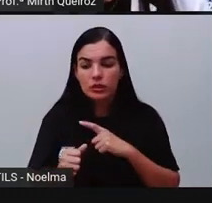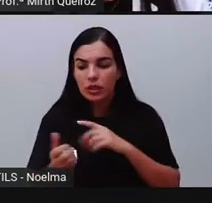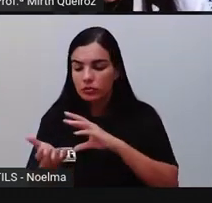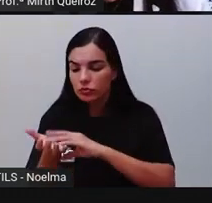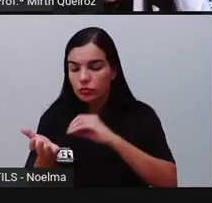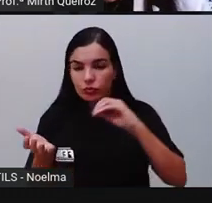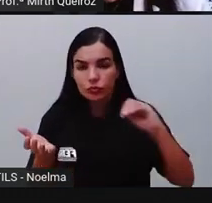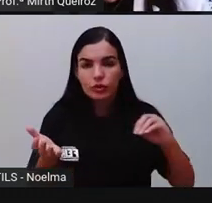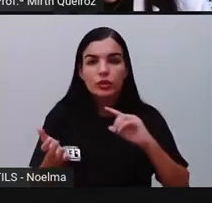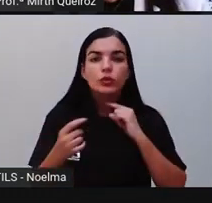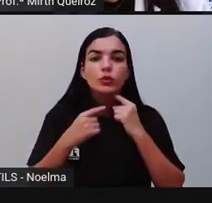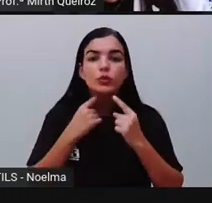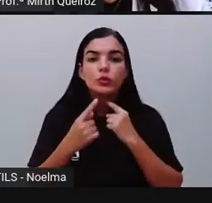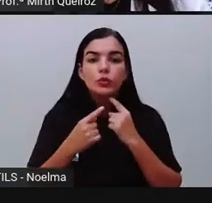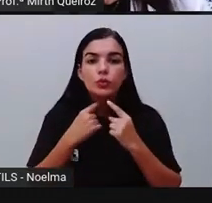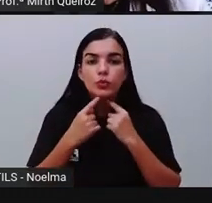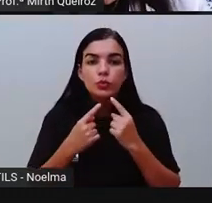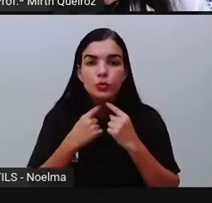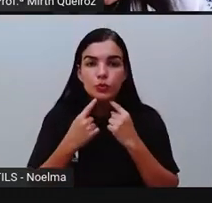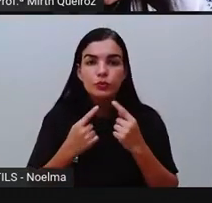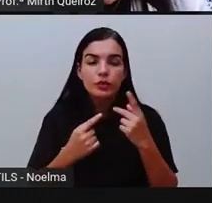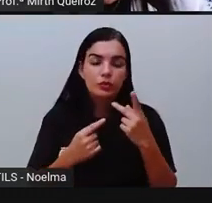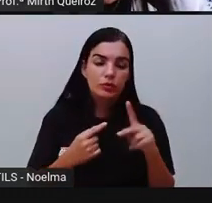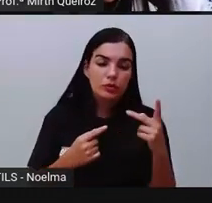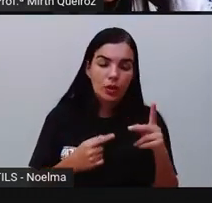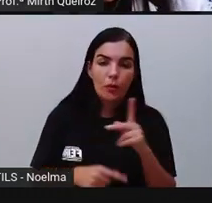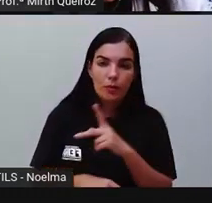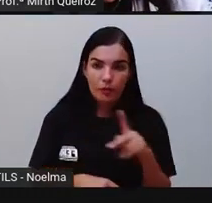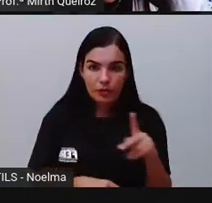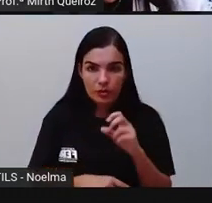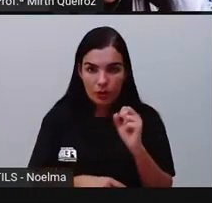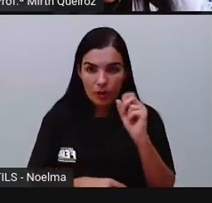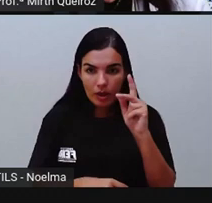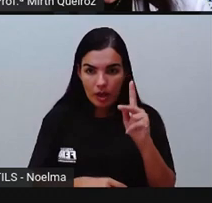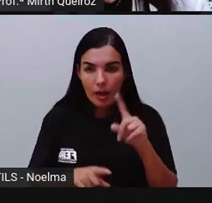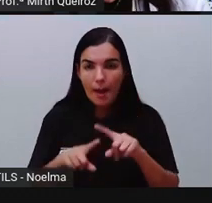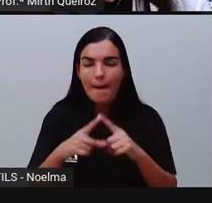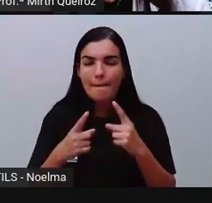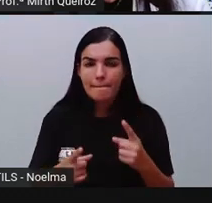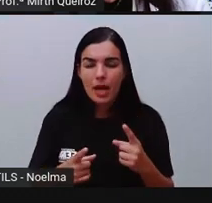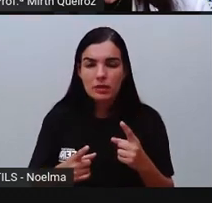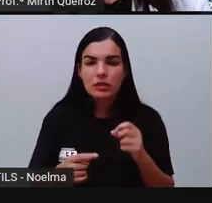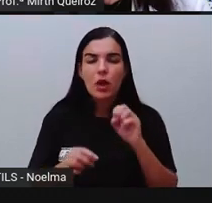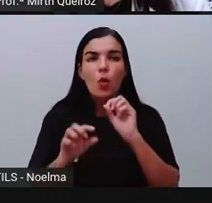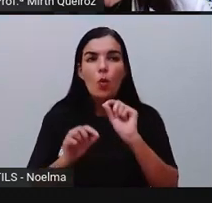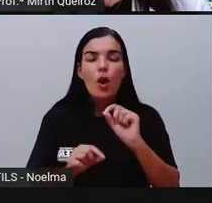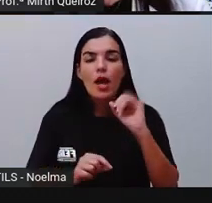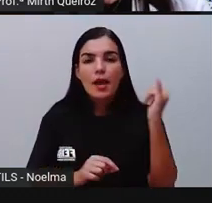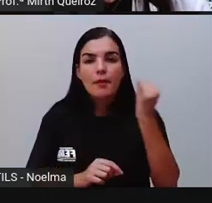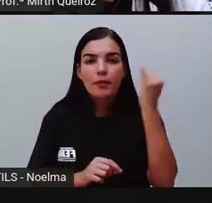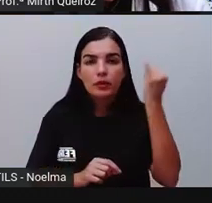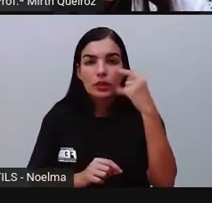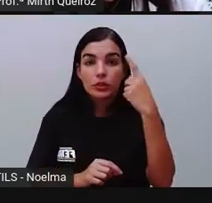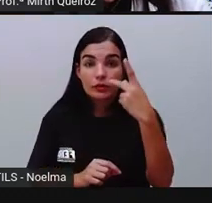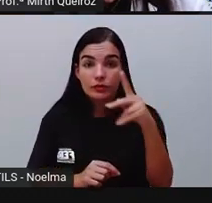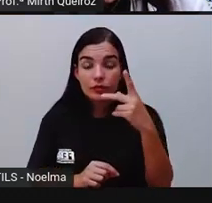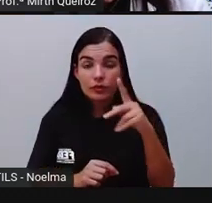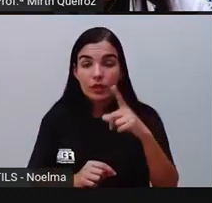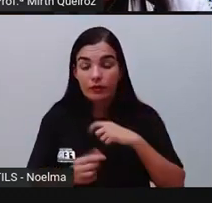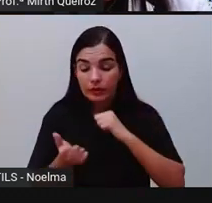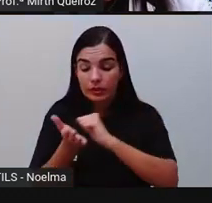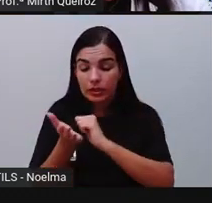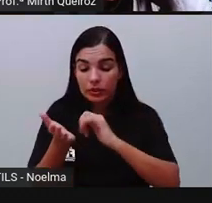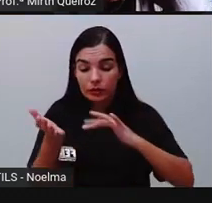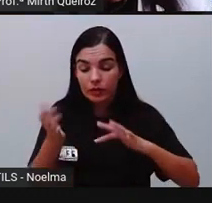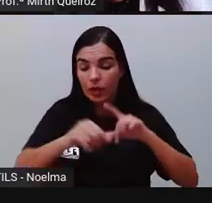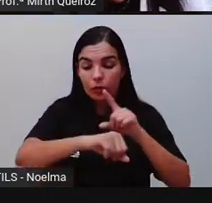aí essa dúvida com o seu professor, certo? Mas o que é importante é que vocês façam essas atividades já no tempo correto.